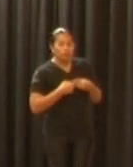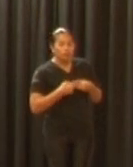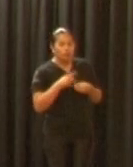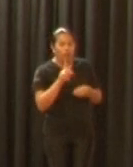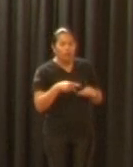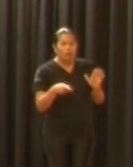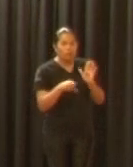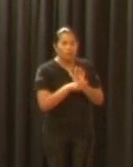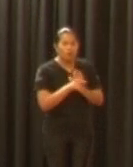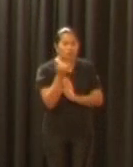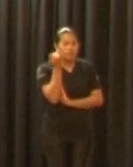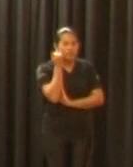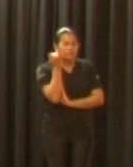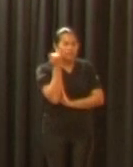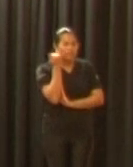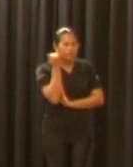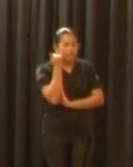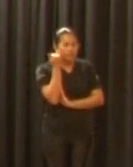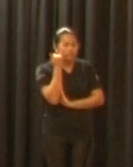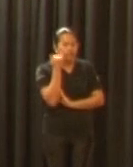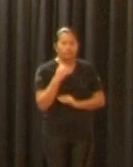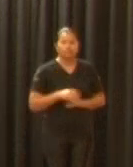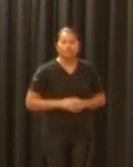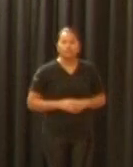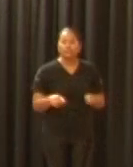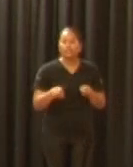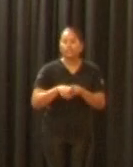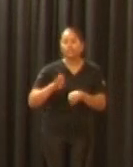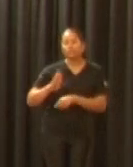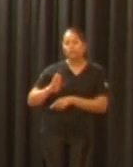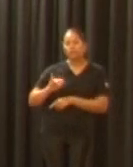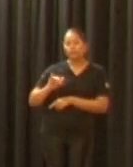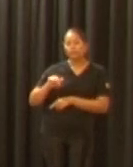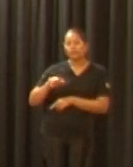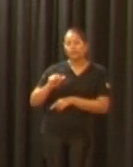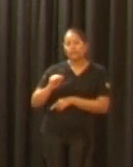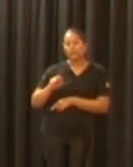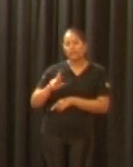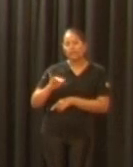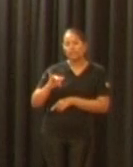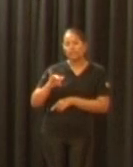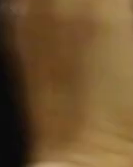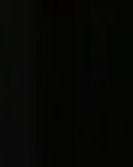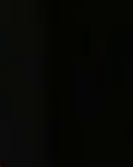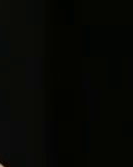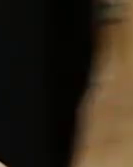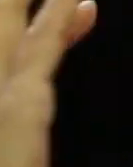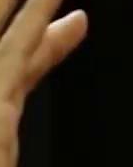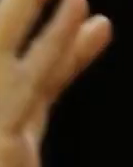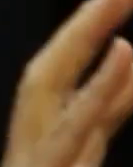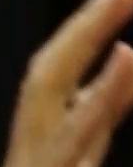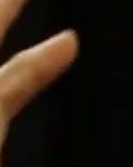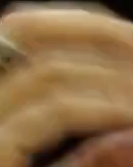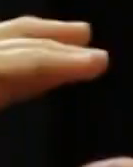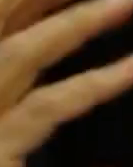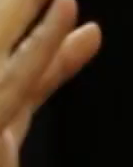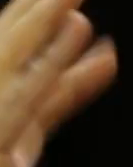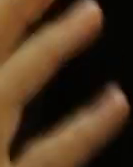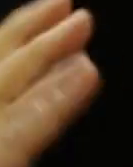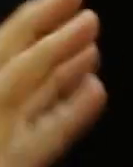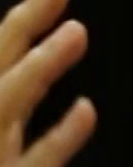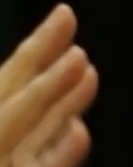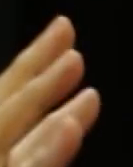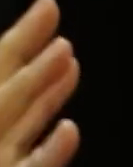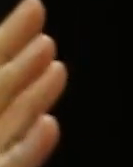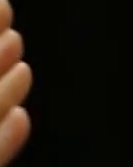esse intelecto, né? E o binarismo que separa o intelecto do corpo, o intelecto